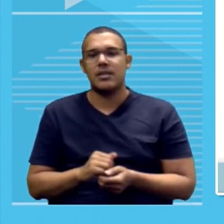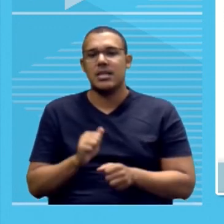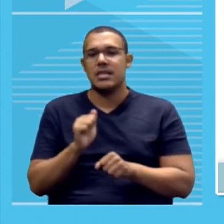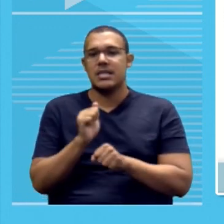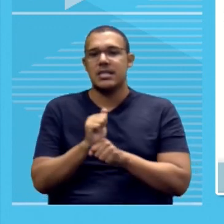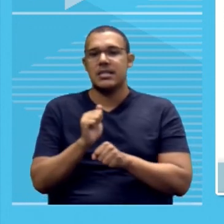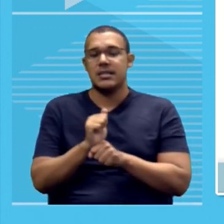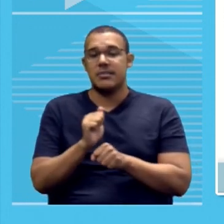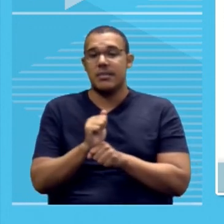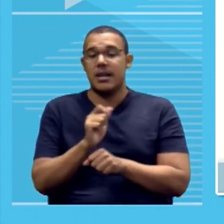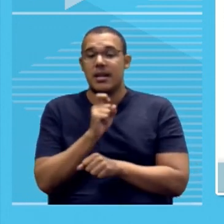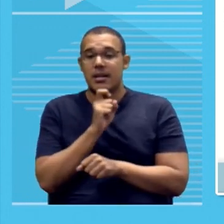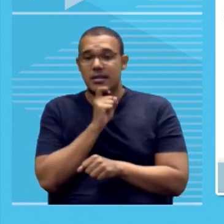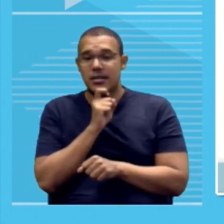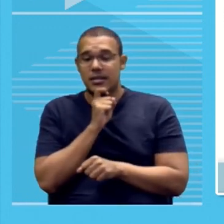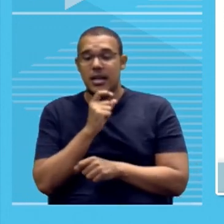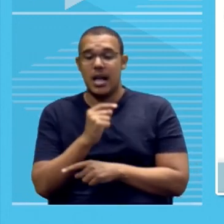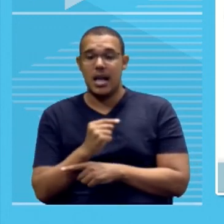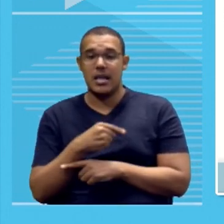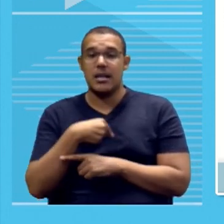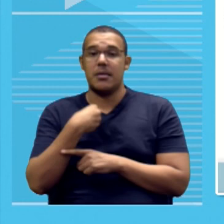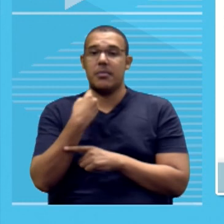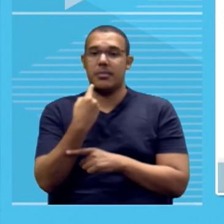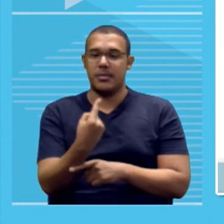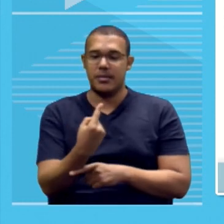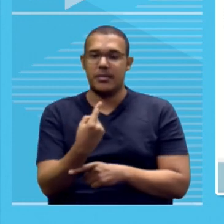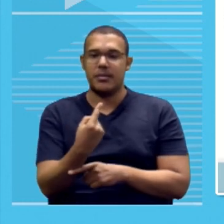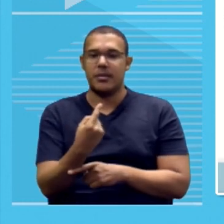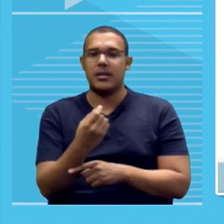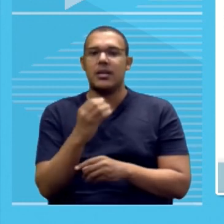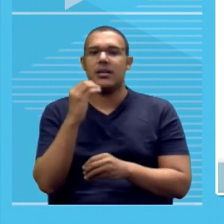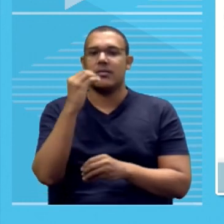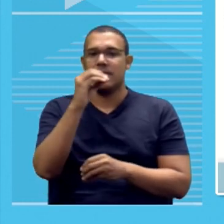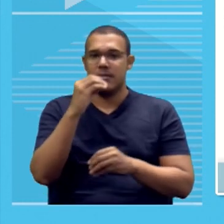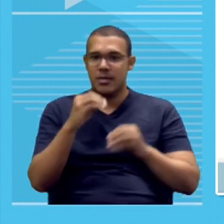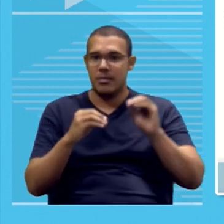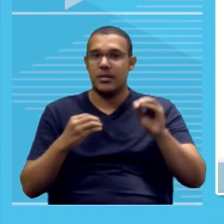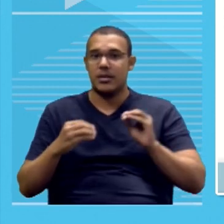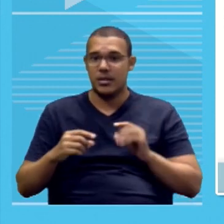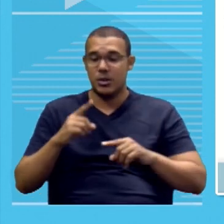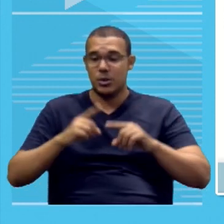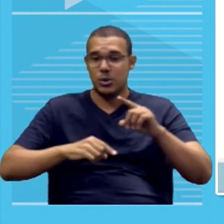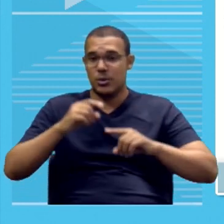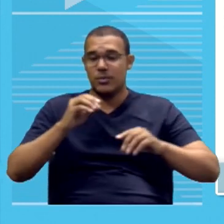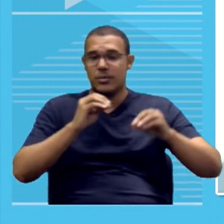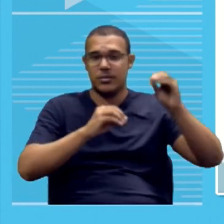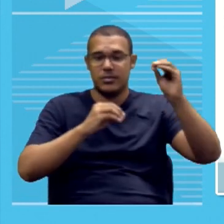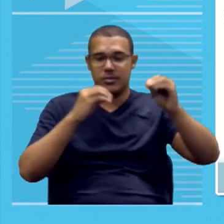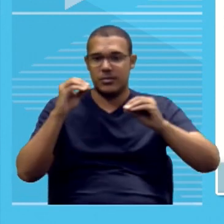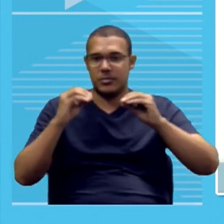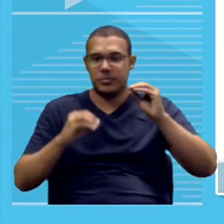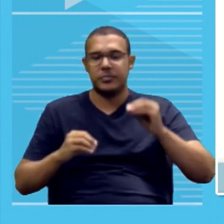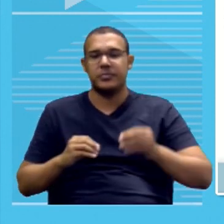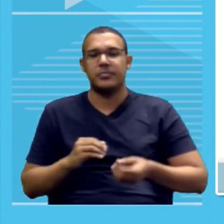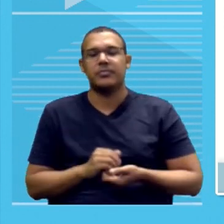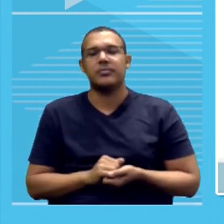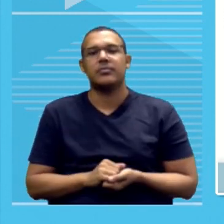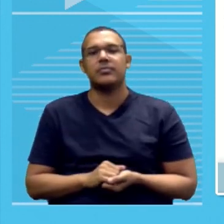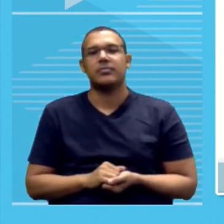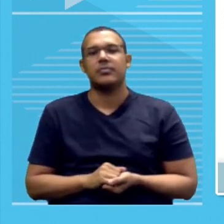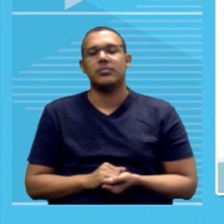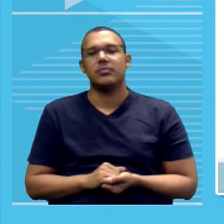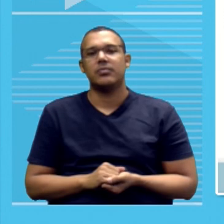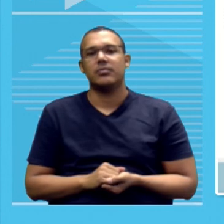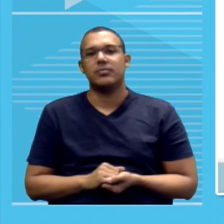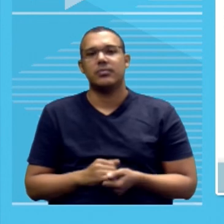geladeira esfriar. Depois que a geladeira esfria, é que você abastece ela com os alimentos lá dentro. Por quê? Porque